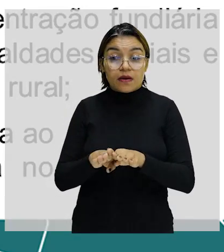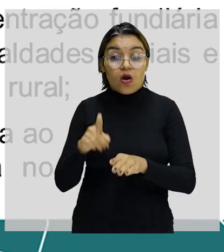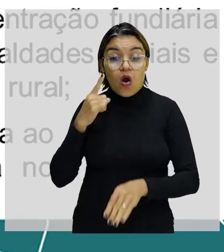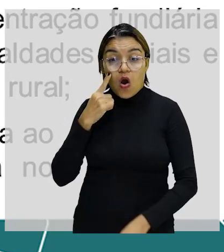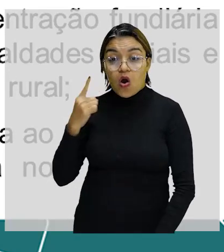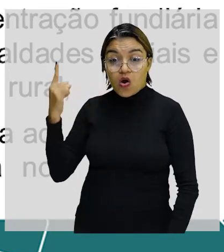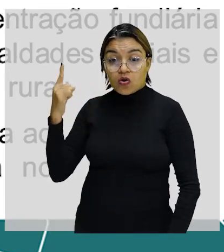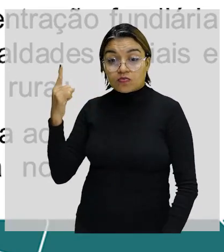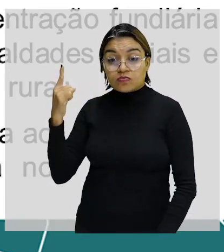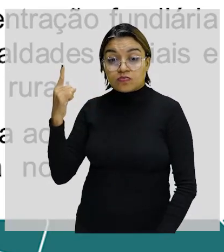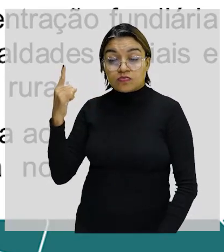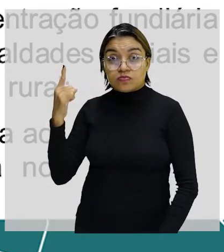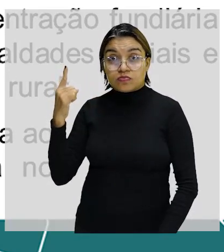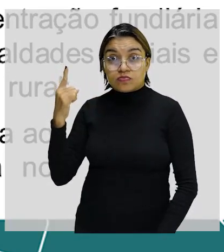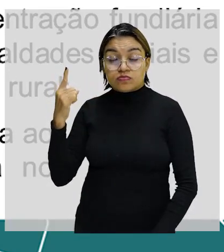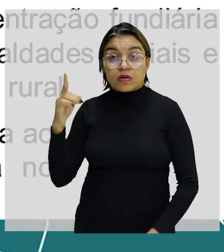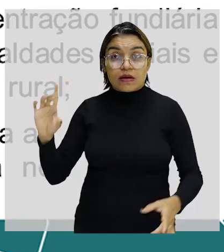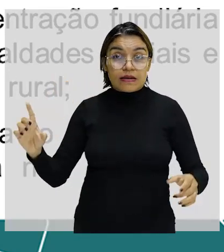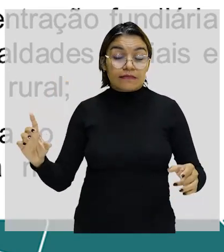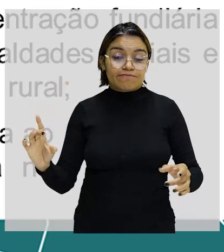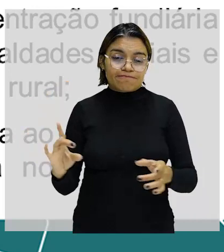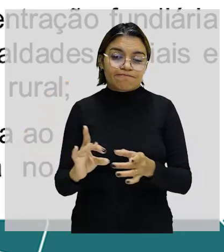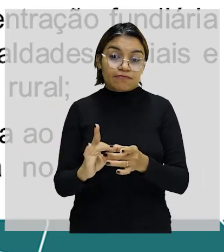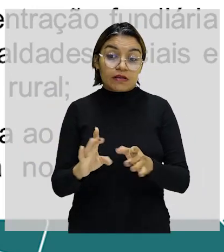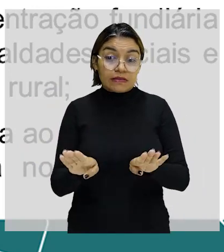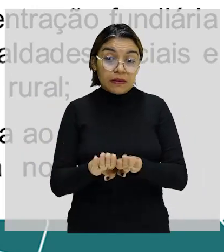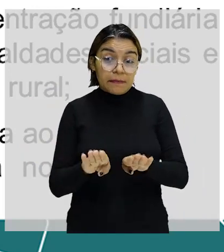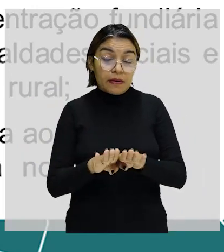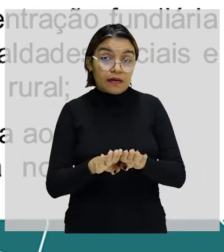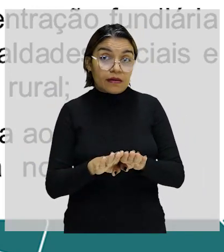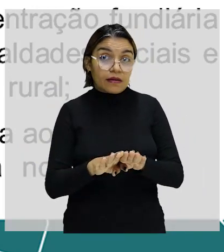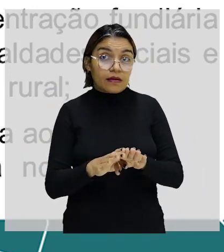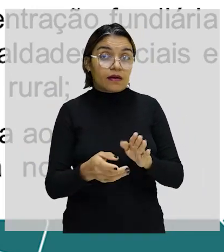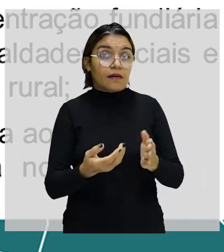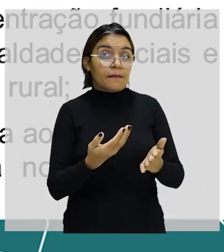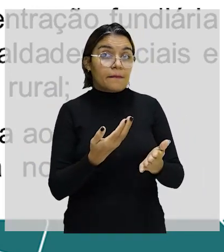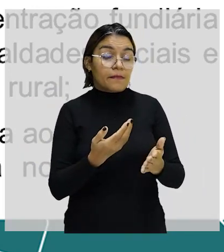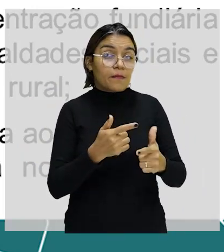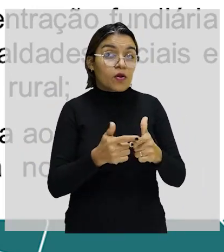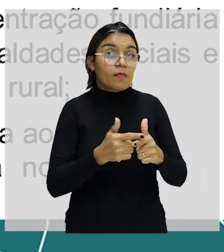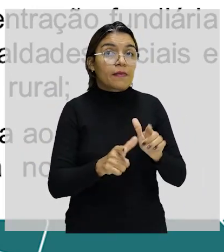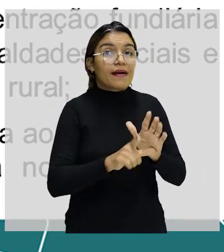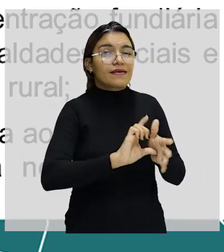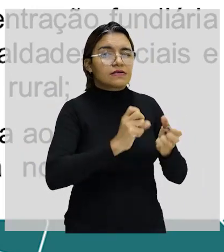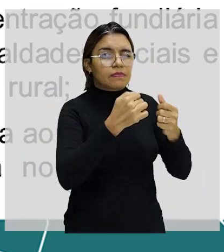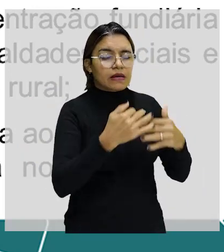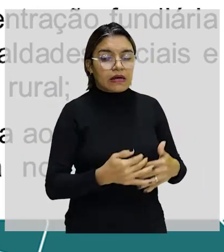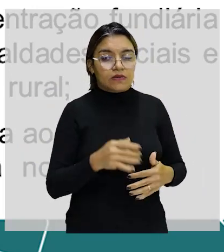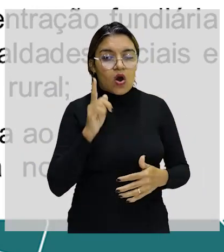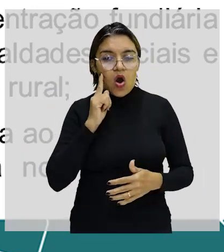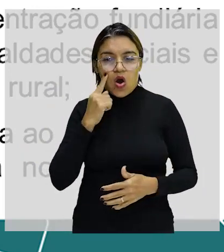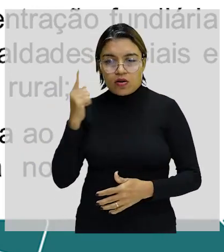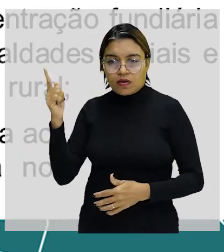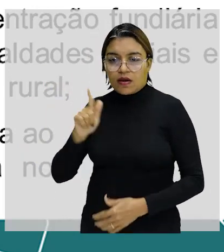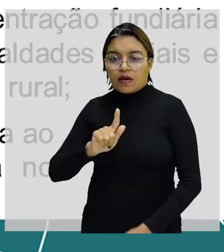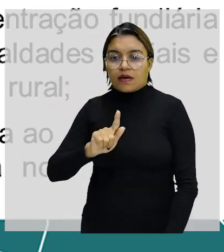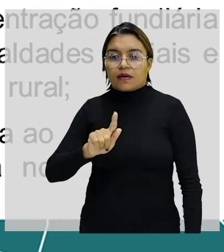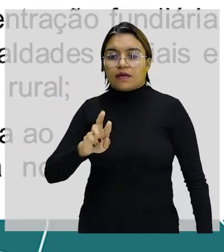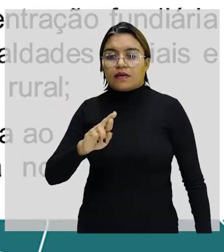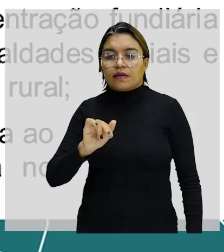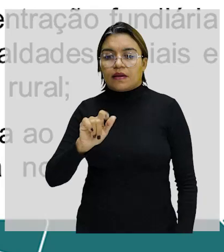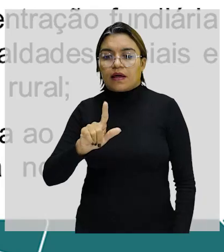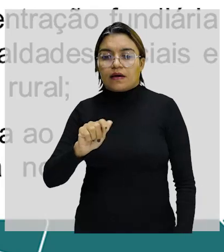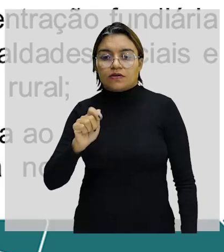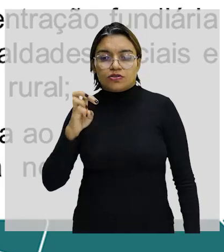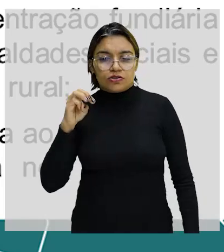muito atrelado ao problema anterior, tá? Que é o problema da grilagem. Esse problema está muito atrelado à concentração de terras.